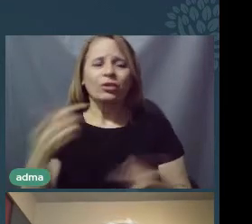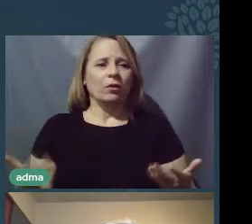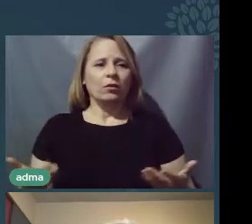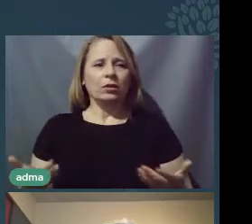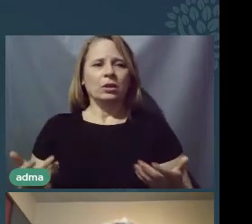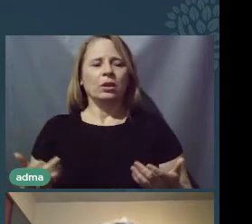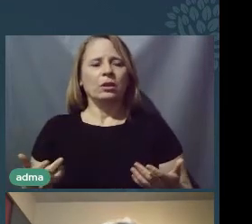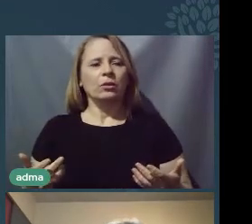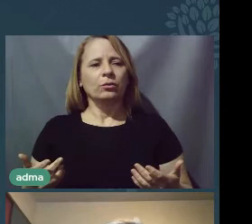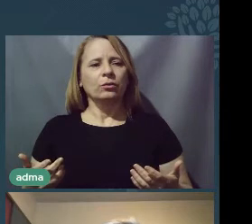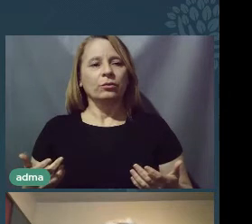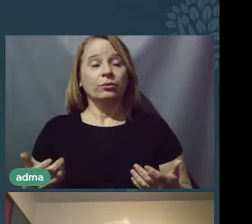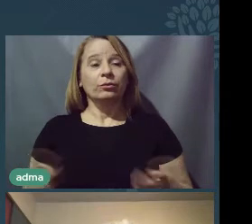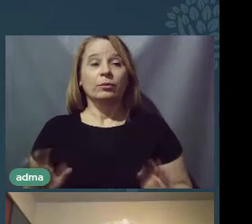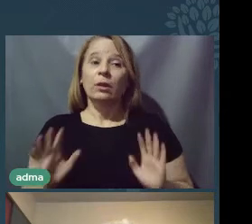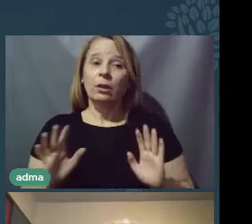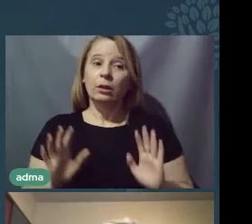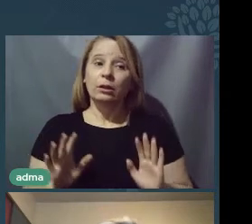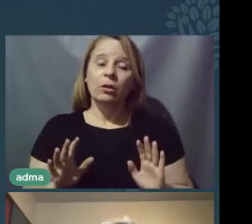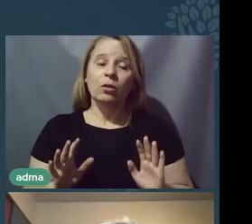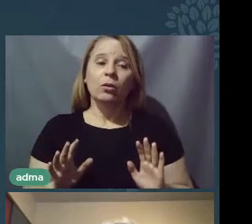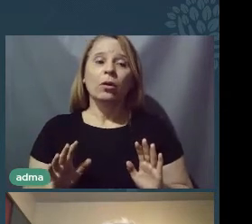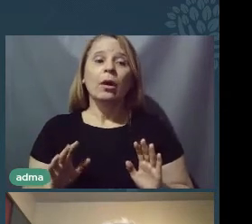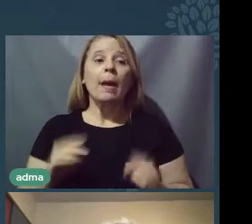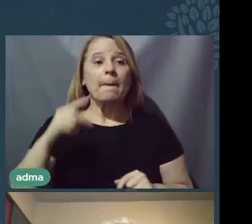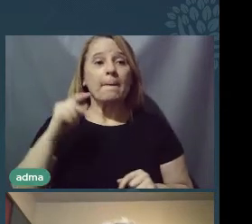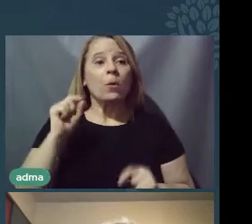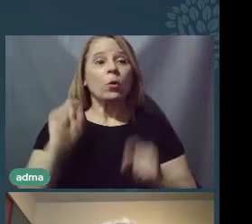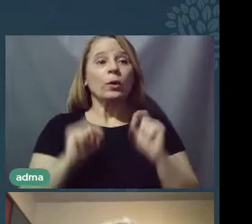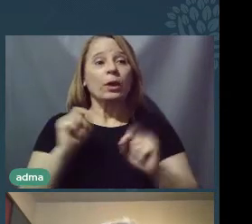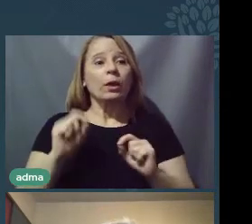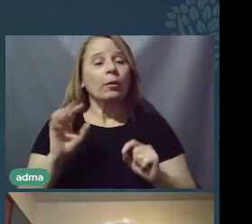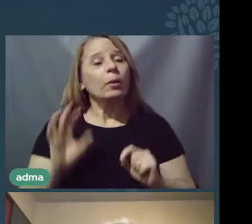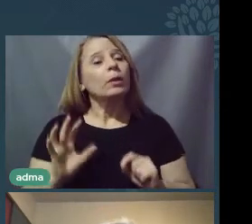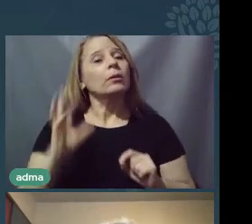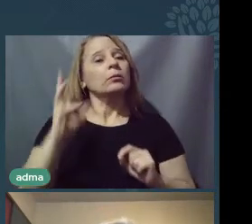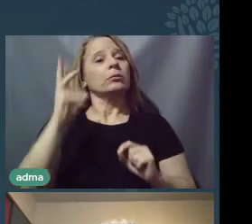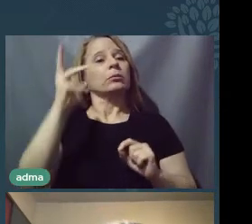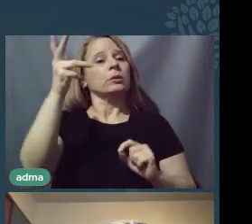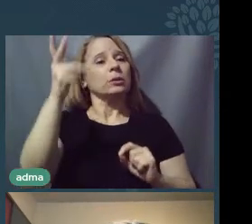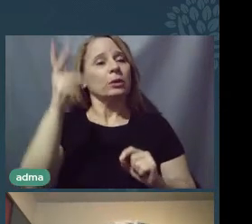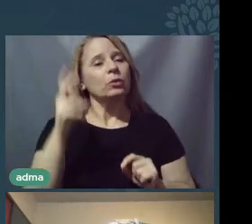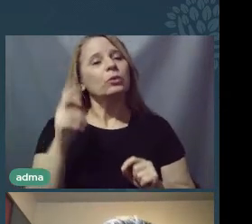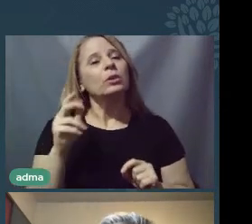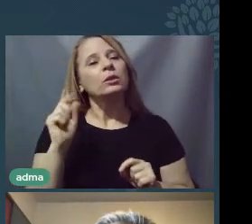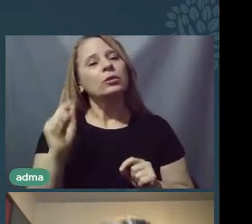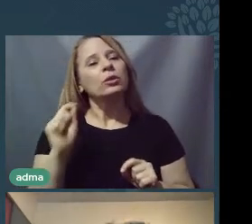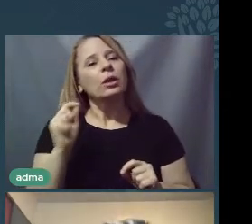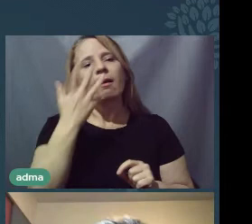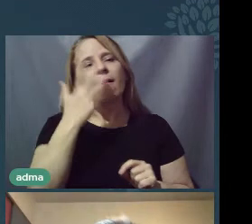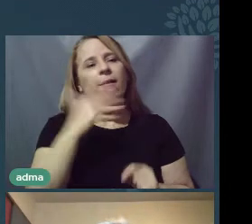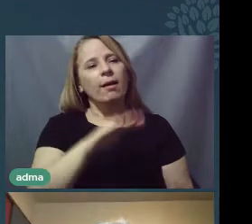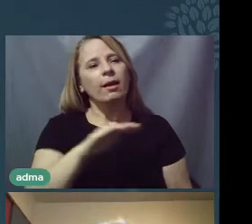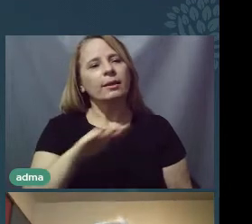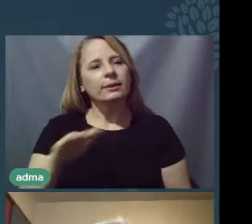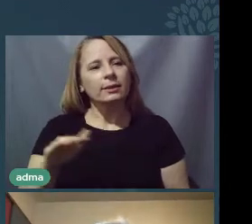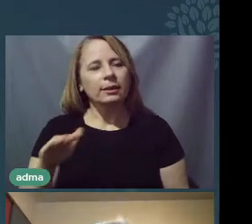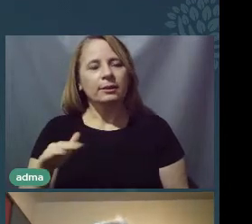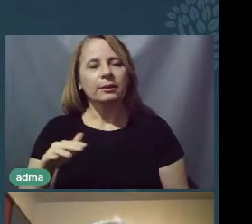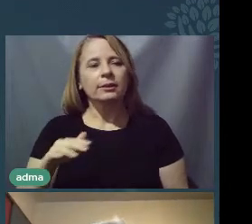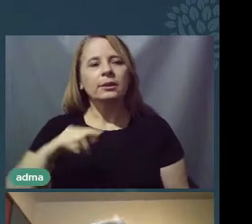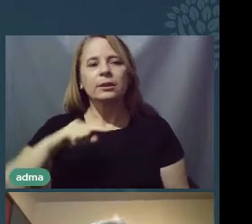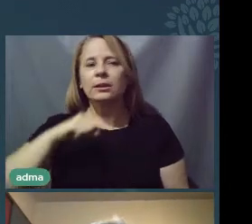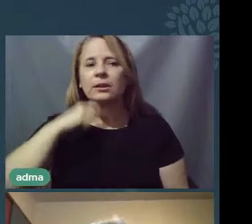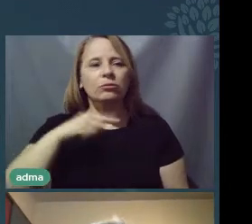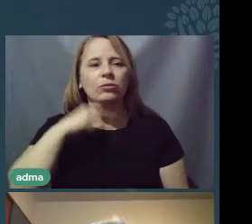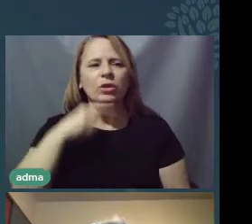exacerbações. Então, no caso, para ocorrer a exacerbação, as crianças não tiveram